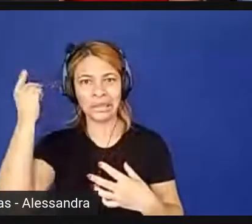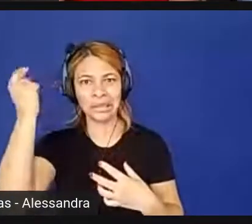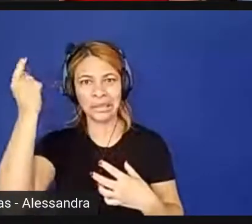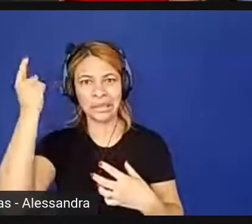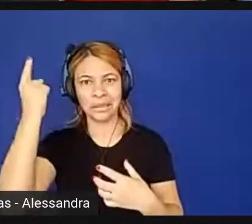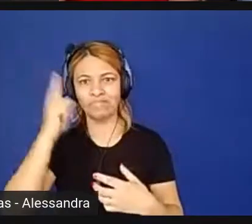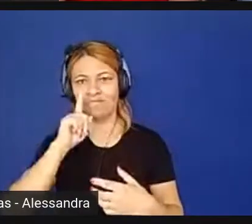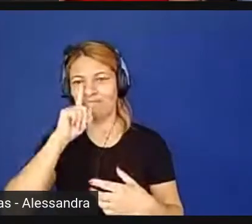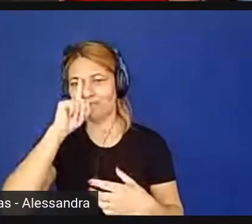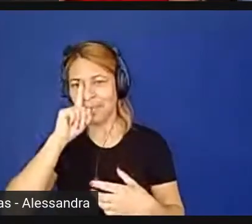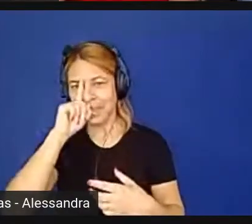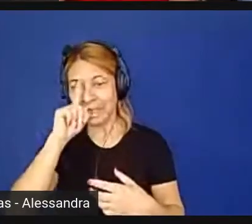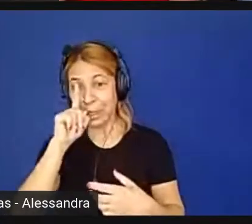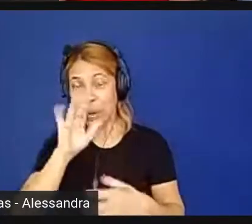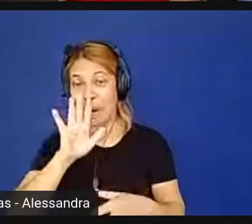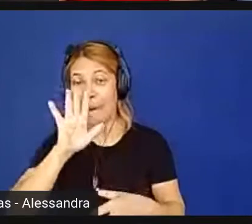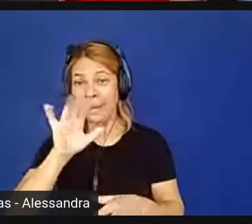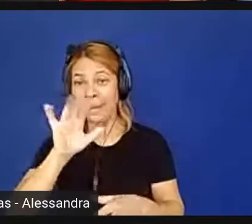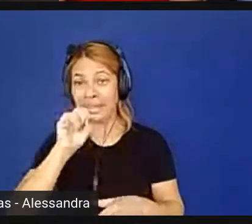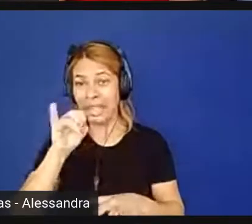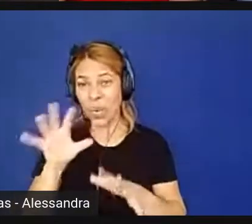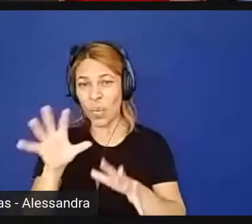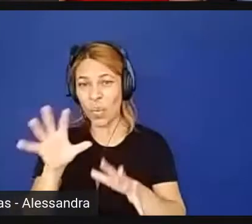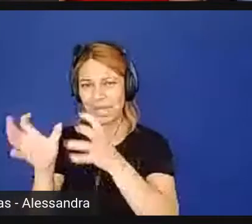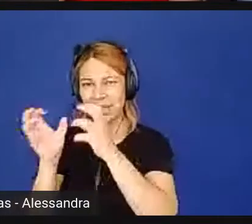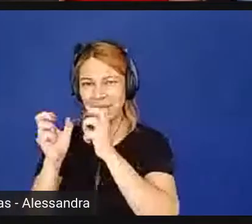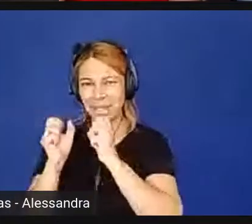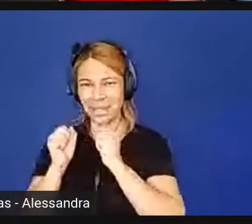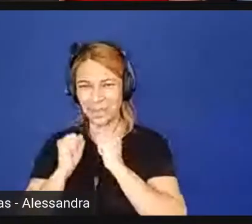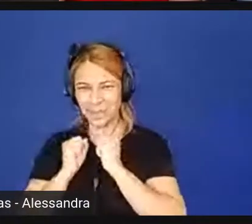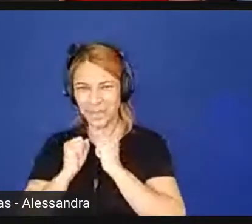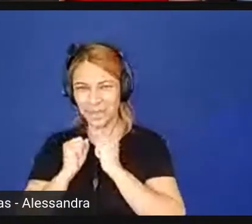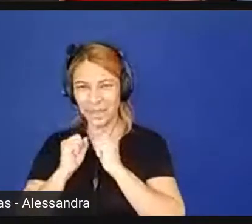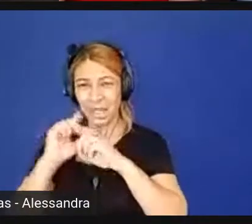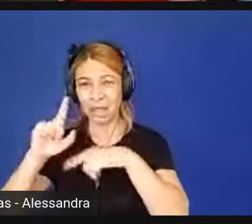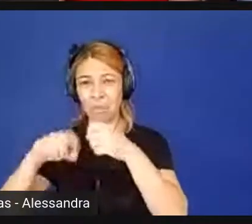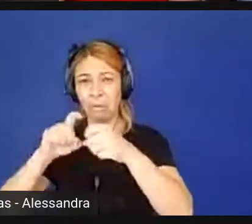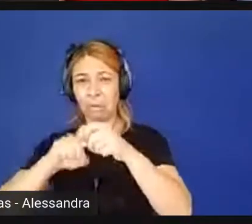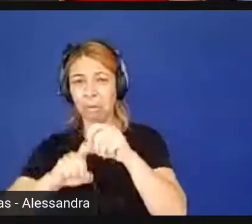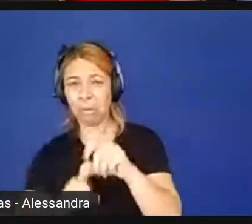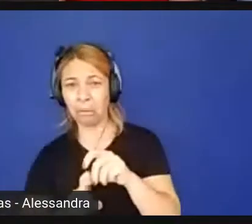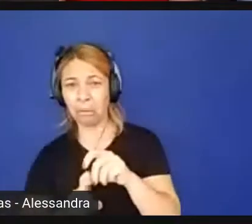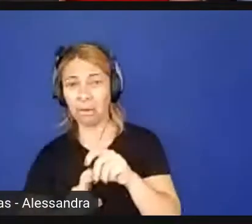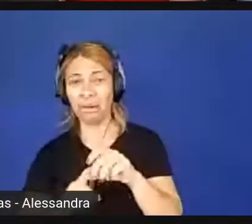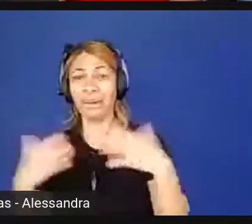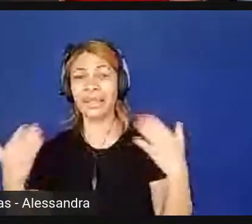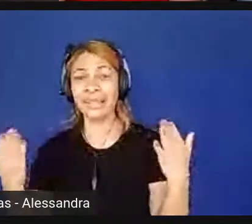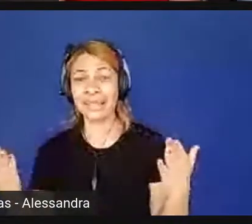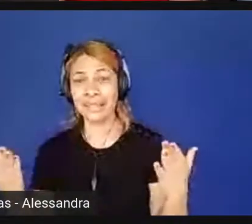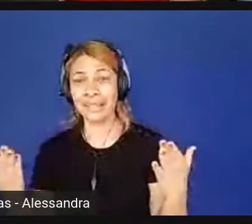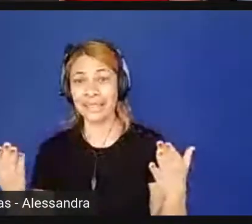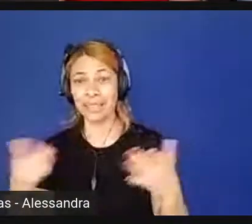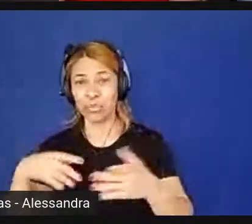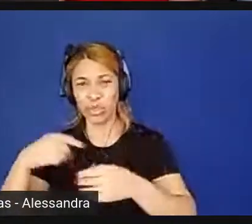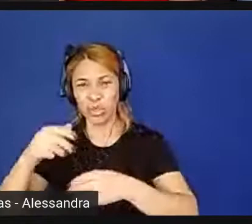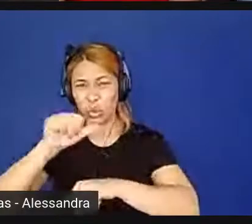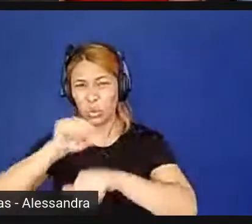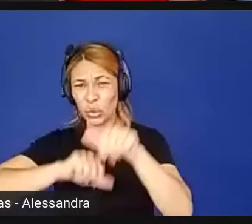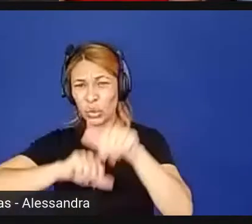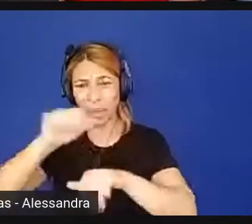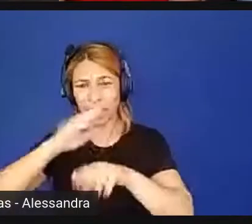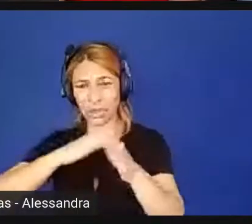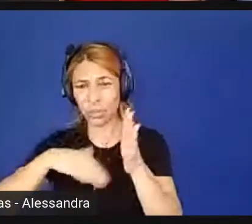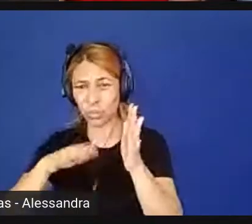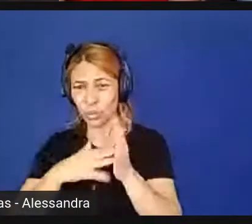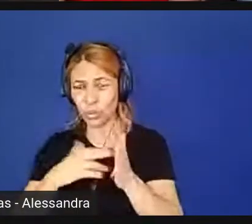E se eu receber esse negócio para gerar dependência futura, no futuro das duas, eu vou ter que trocar todo o meu sistema, porque eu não vou poder